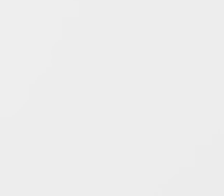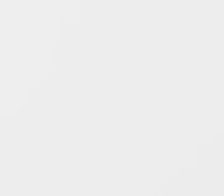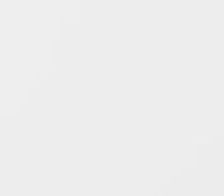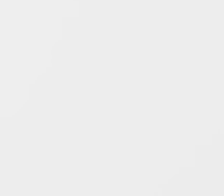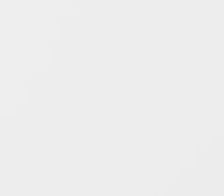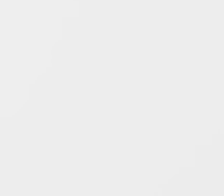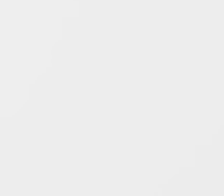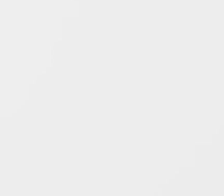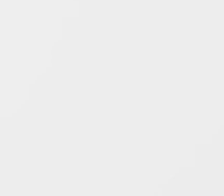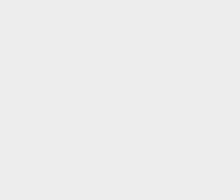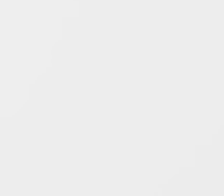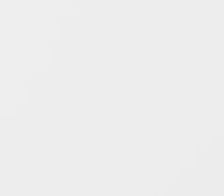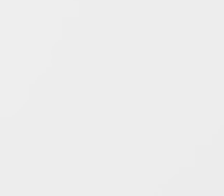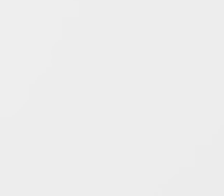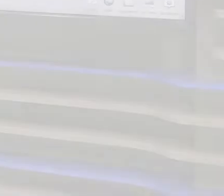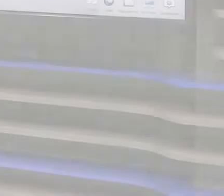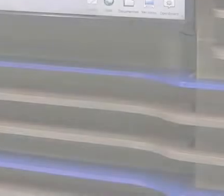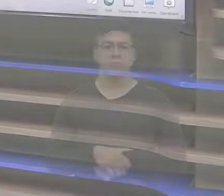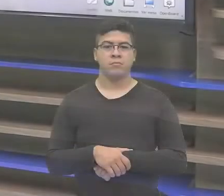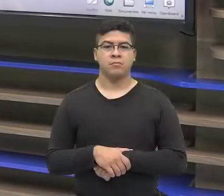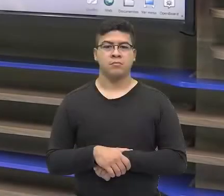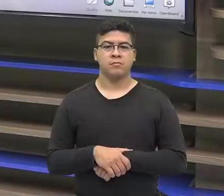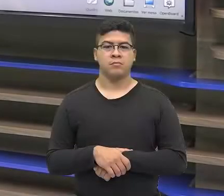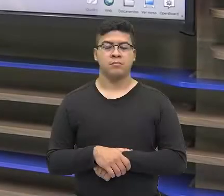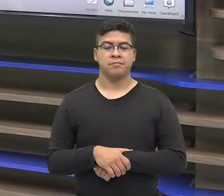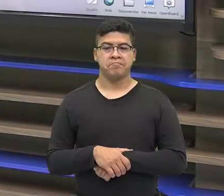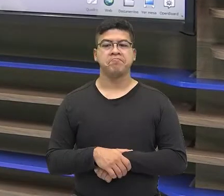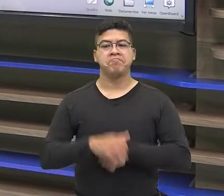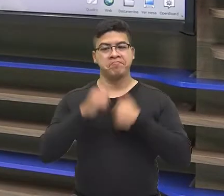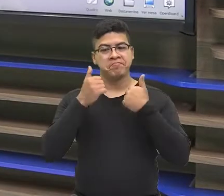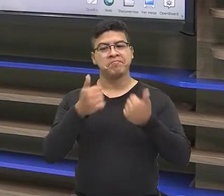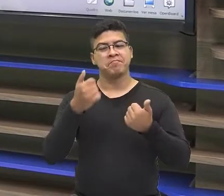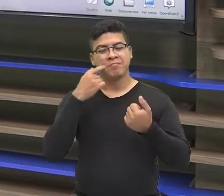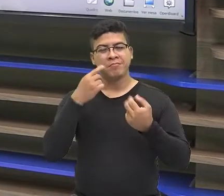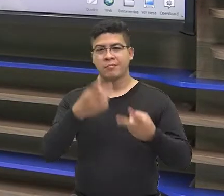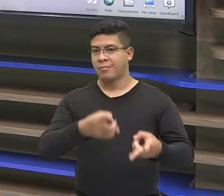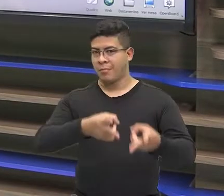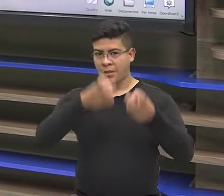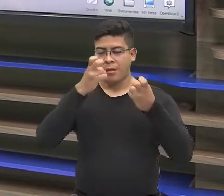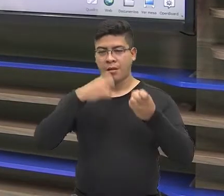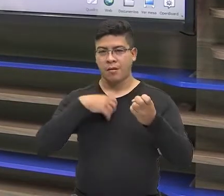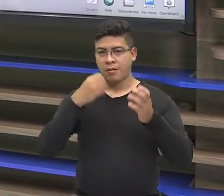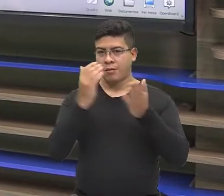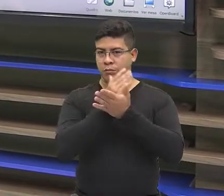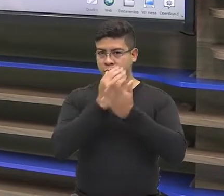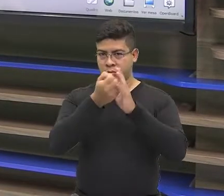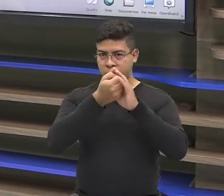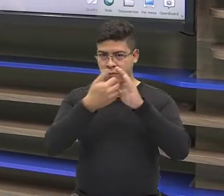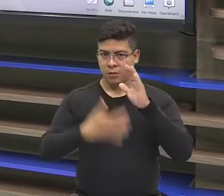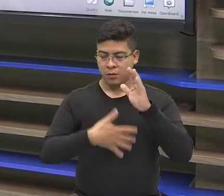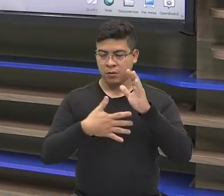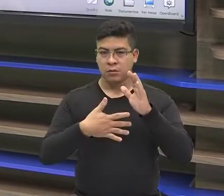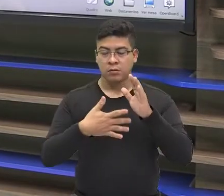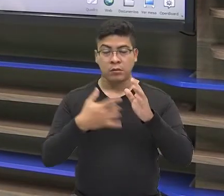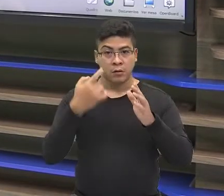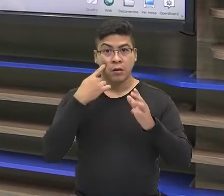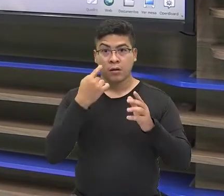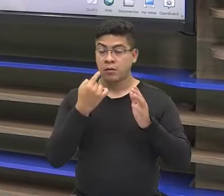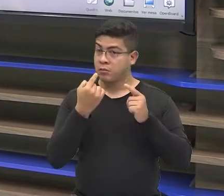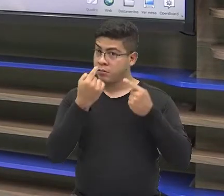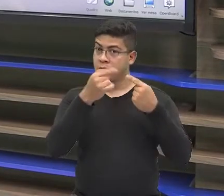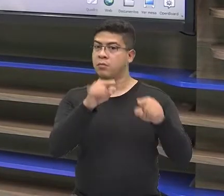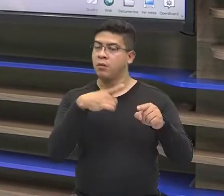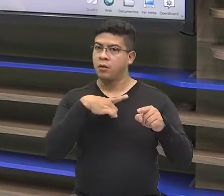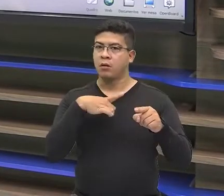comodidades. De qualquer jeito se vive. Muito bem, notaram as características? Muito bem. Há até um ataque ali